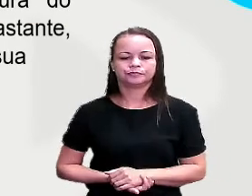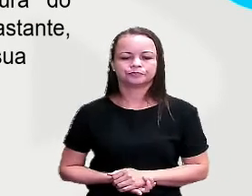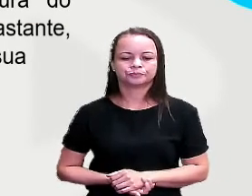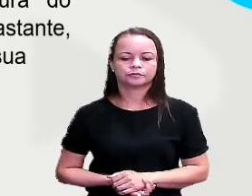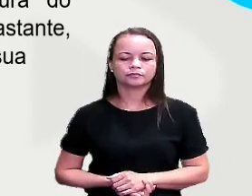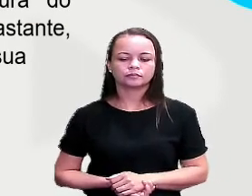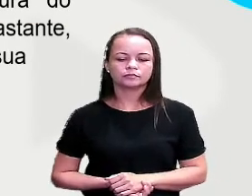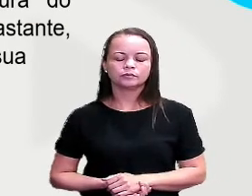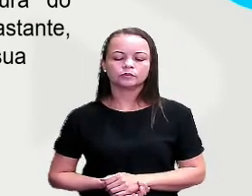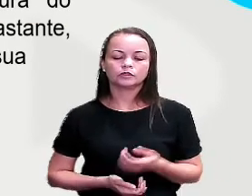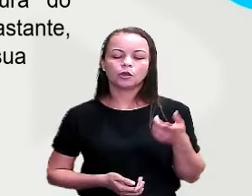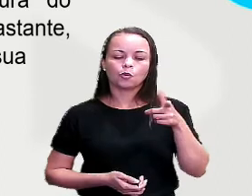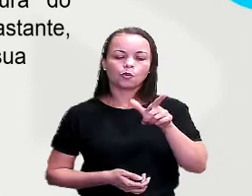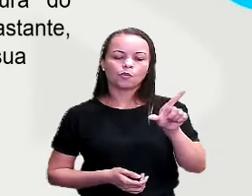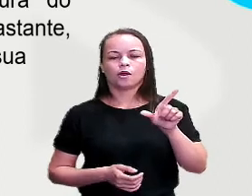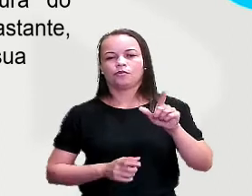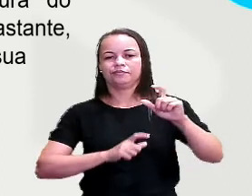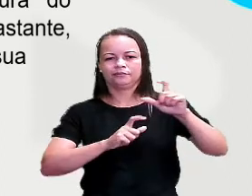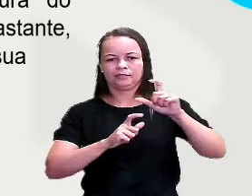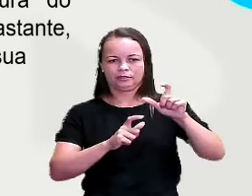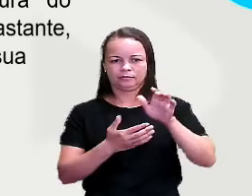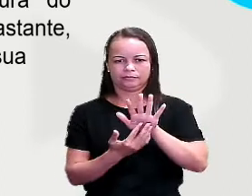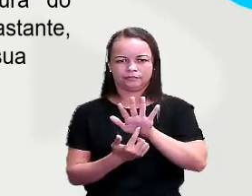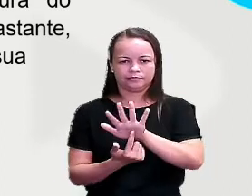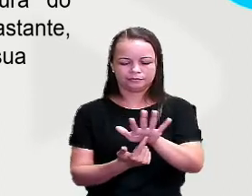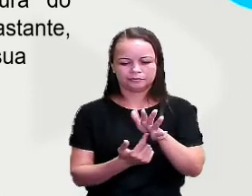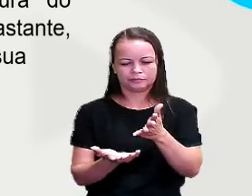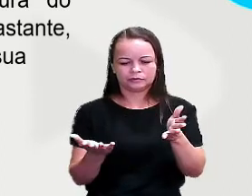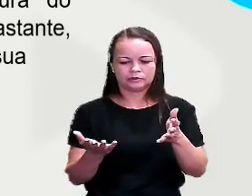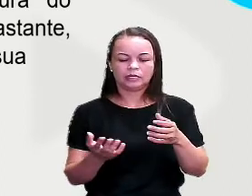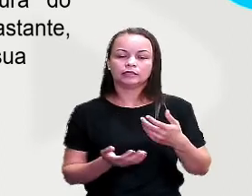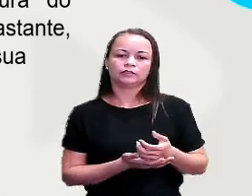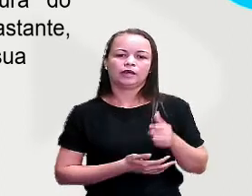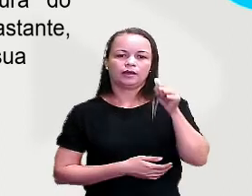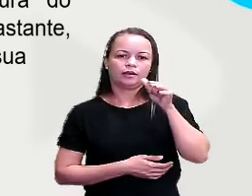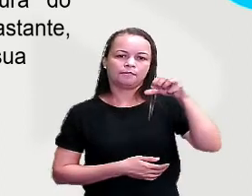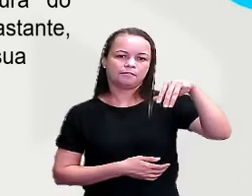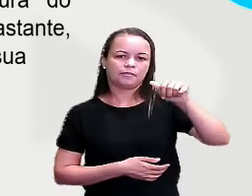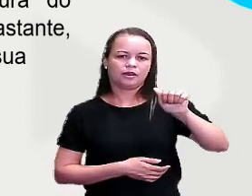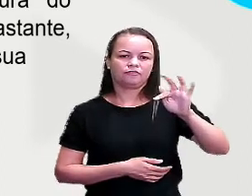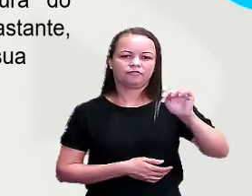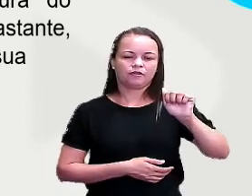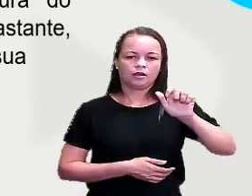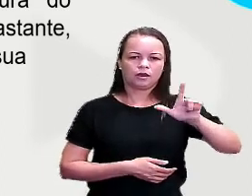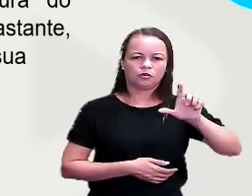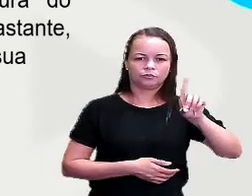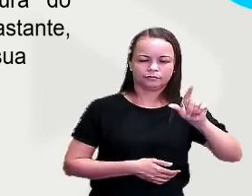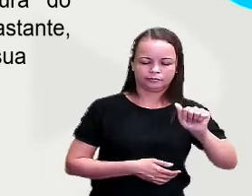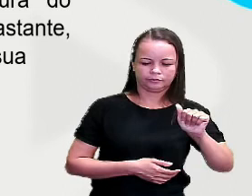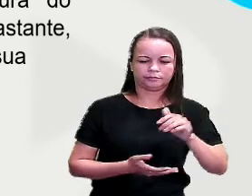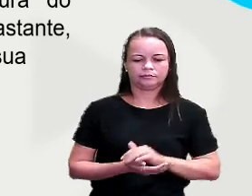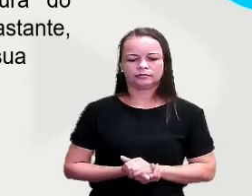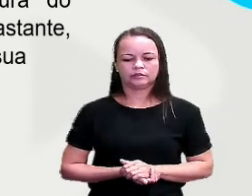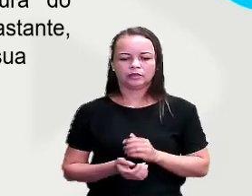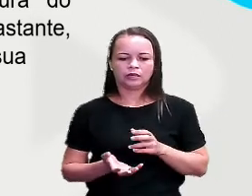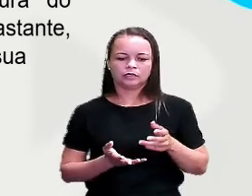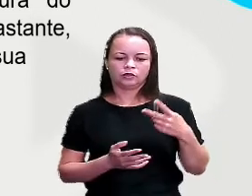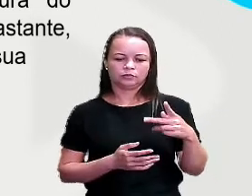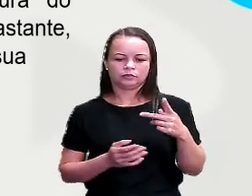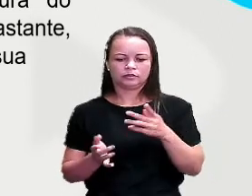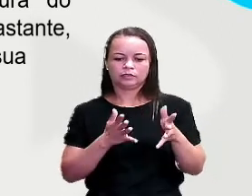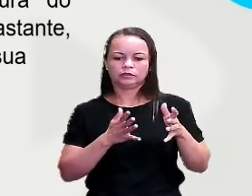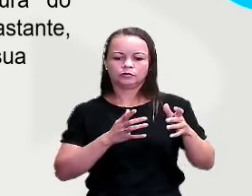Trouxe mais uma tirinha aqui para vocês, ó. Quatro quadrinhos de Mafalda, ela é excelente. Então, o efeito de humor foi um recurso utilizado pelo